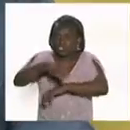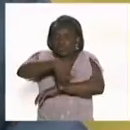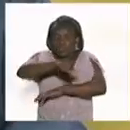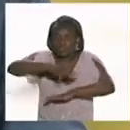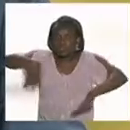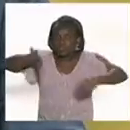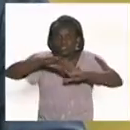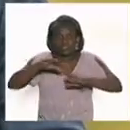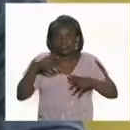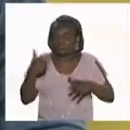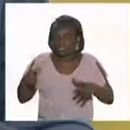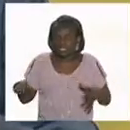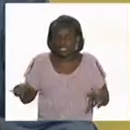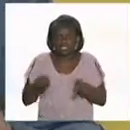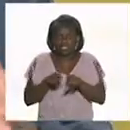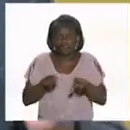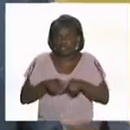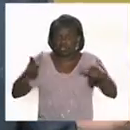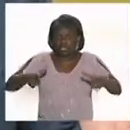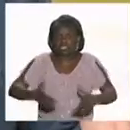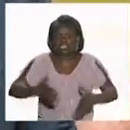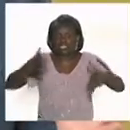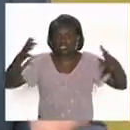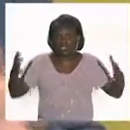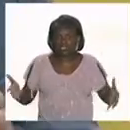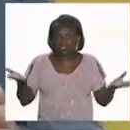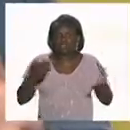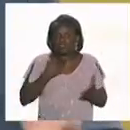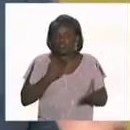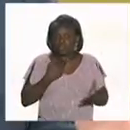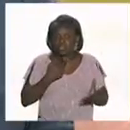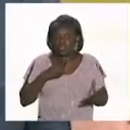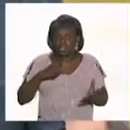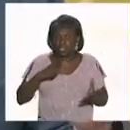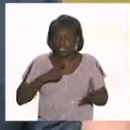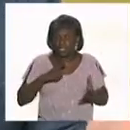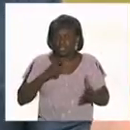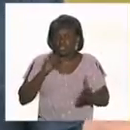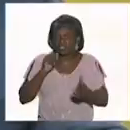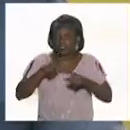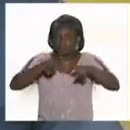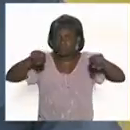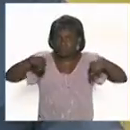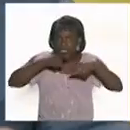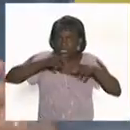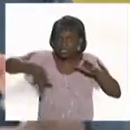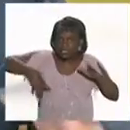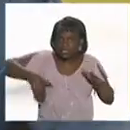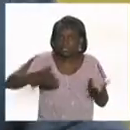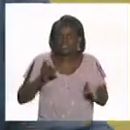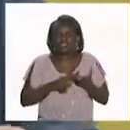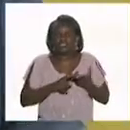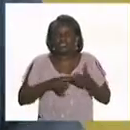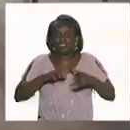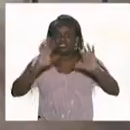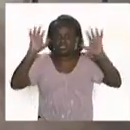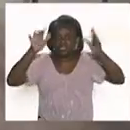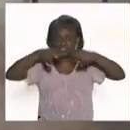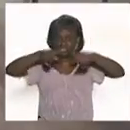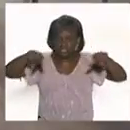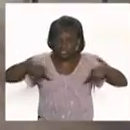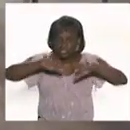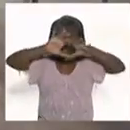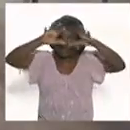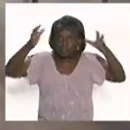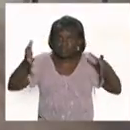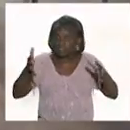públicos, campinhos na cidade, e também grandes espaços ocupados horizontalmente, como são os clubes, com piscina,